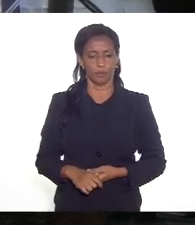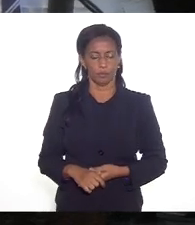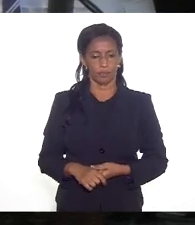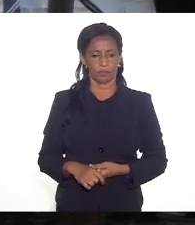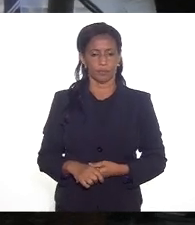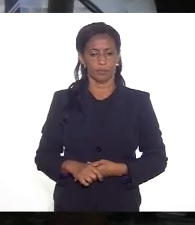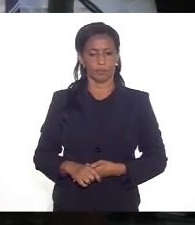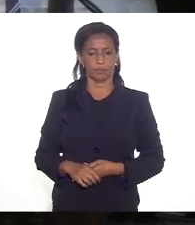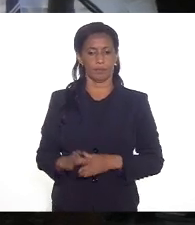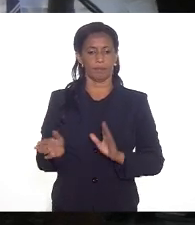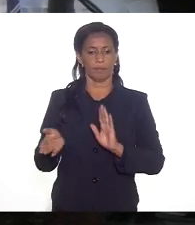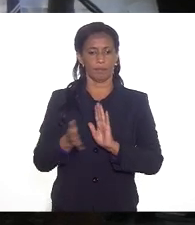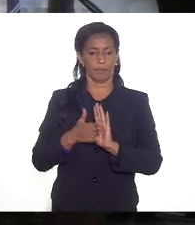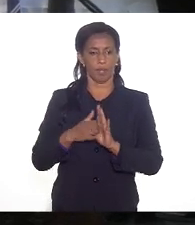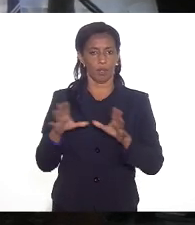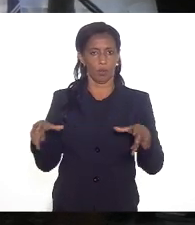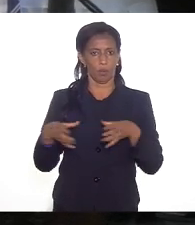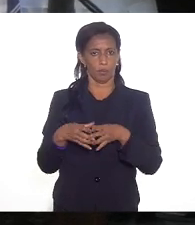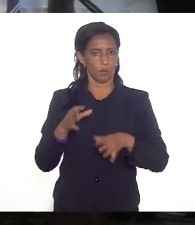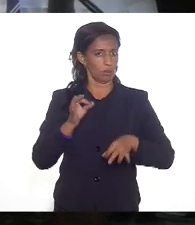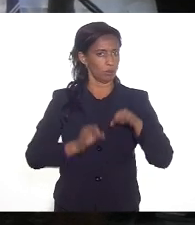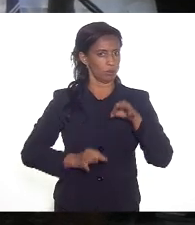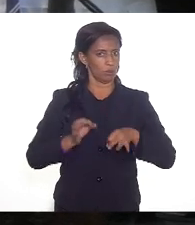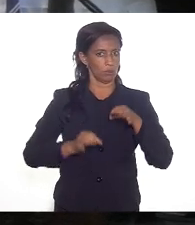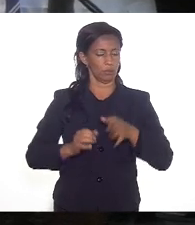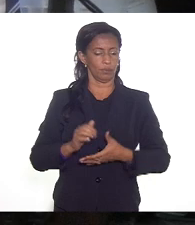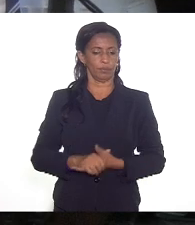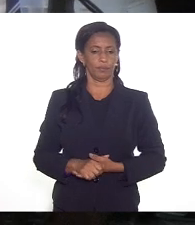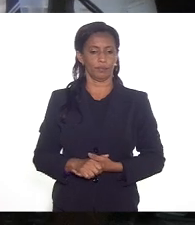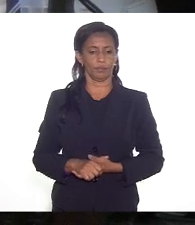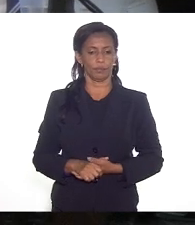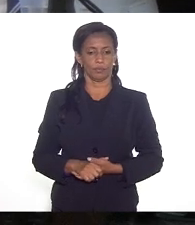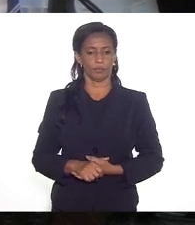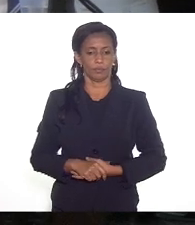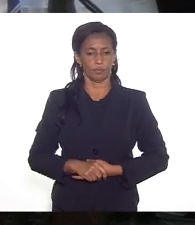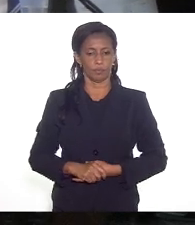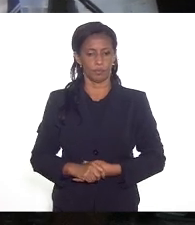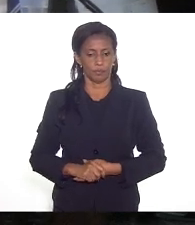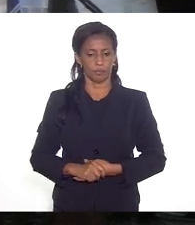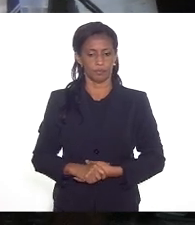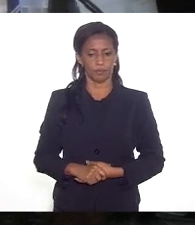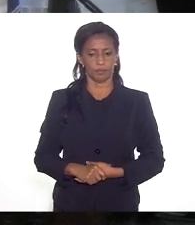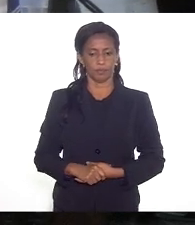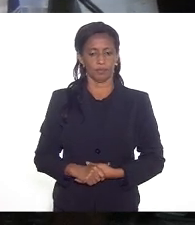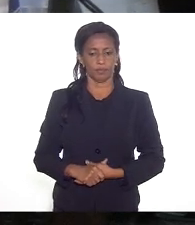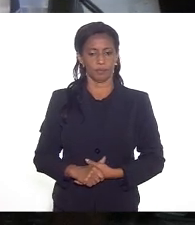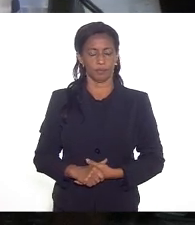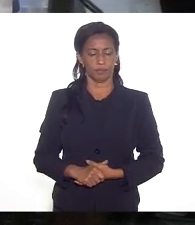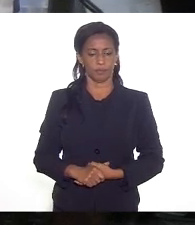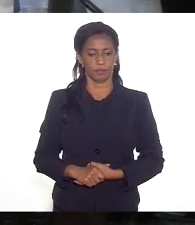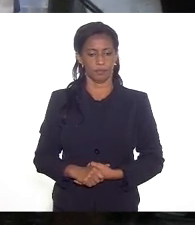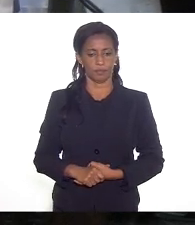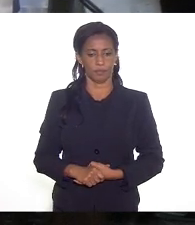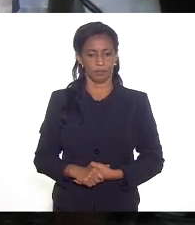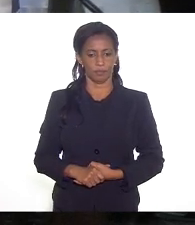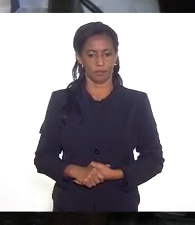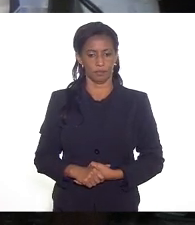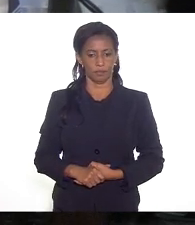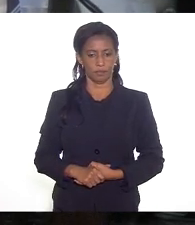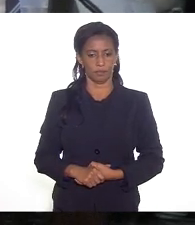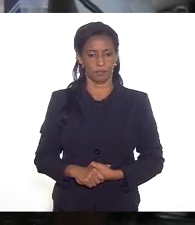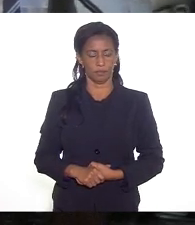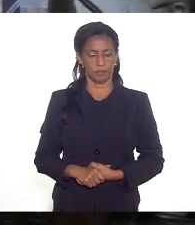controle prêmio que parecer pela comissão de seleção de esgotado o máximo Pacheco o Cadu Marcio